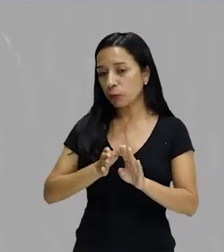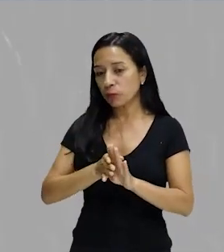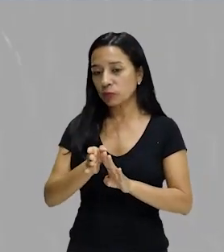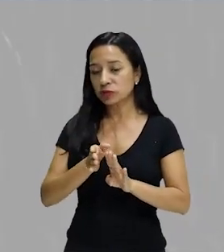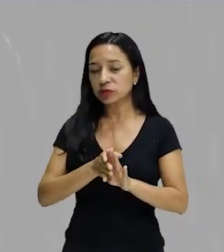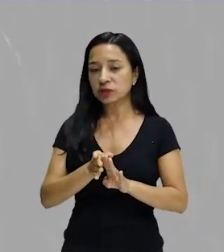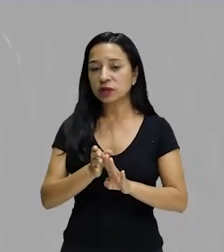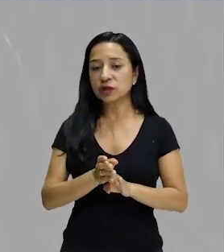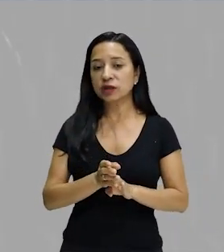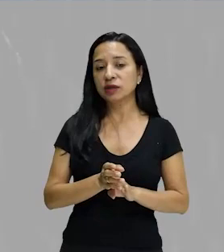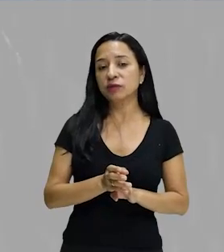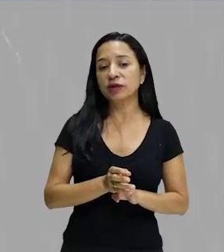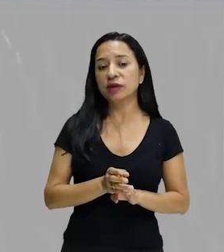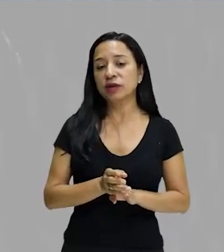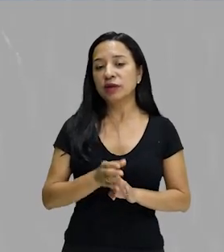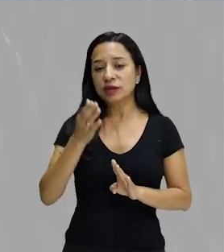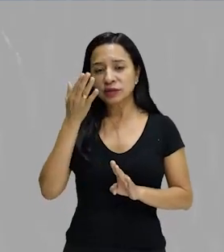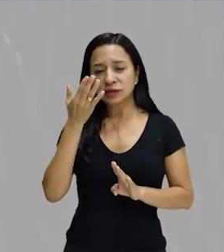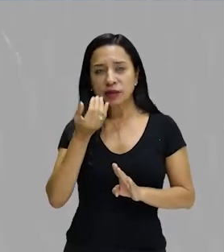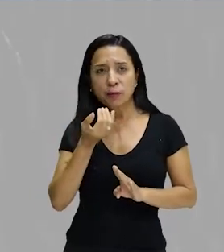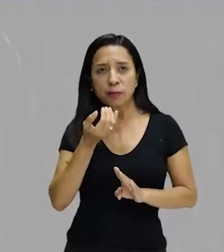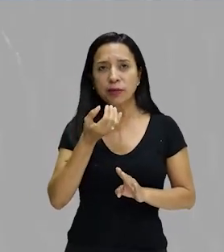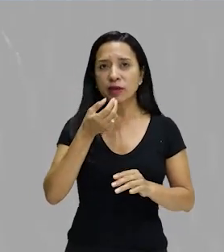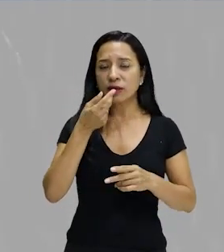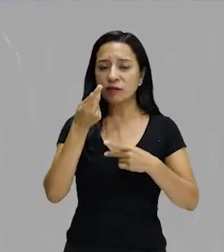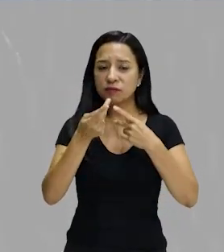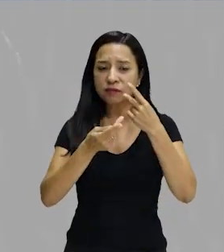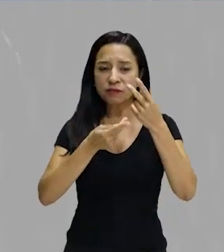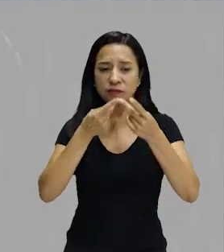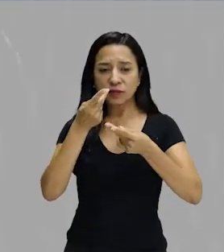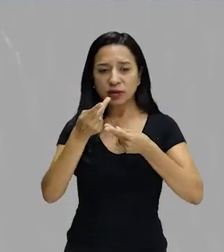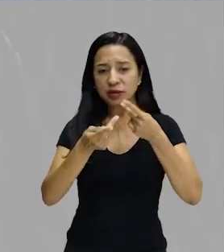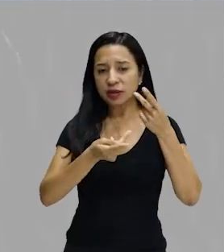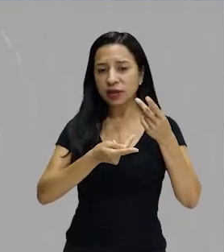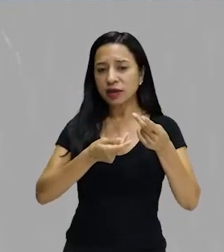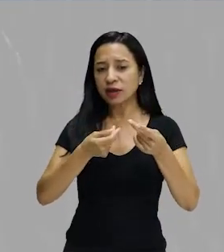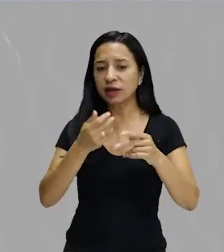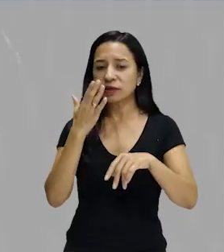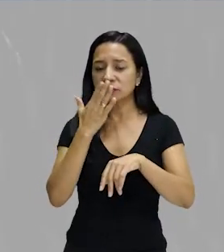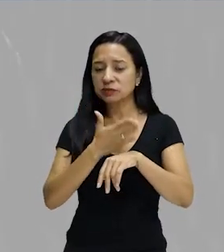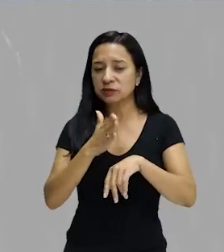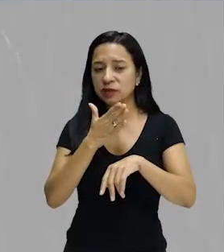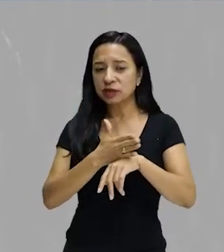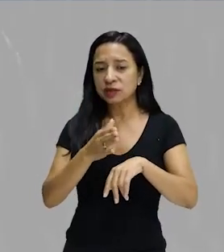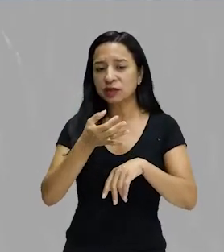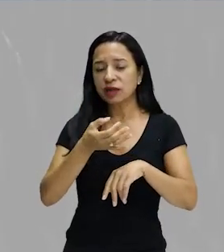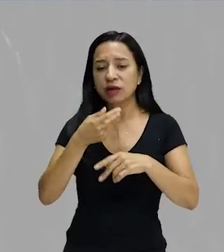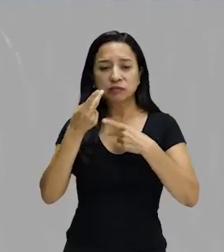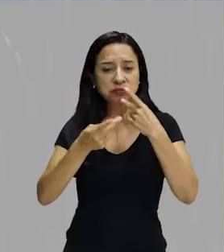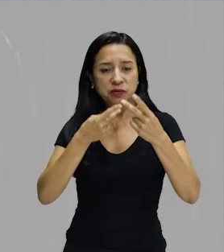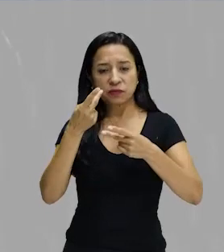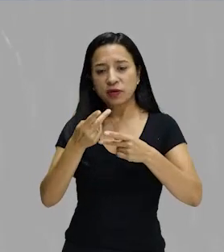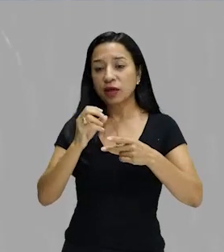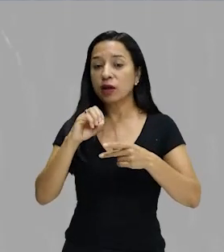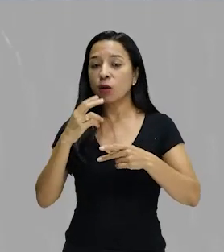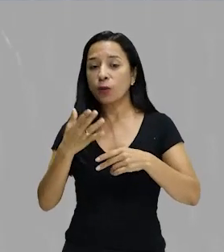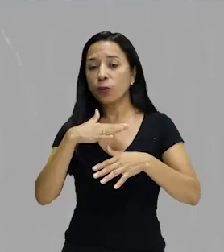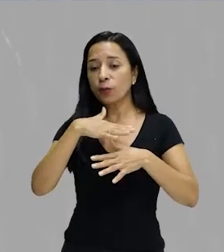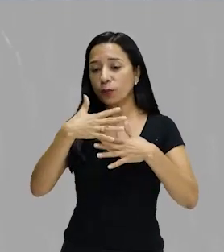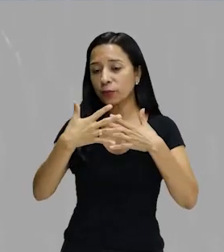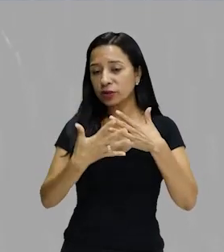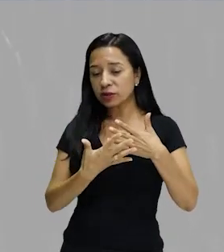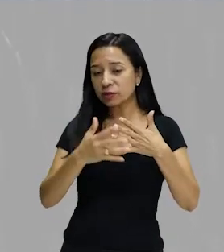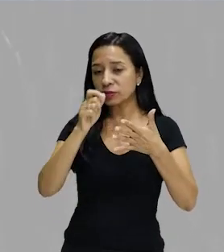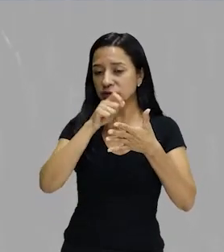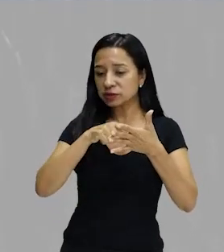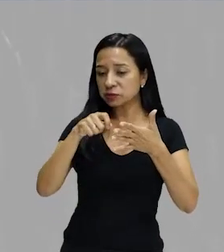é se policiar para falar corretamente. Quem fala corretamente, escreve corretamente. Quem se deixa